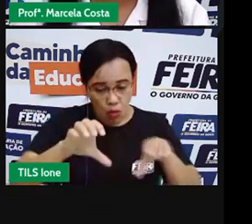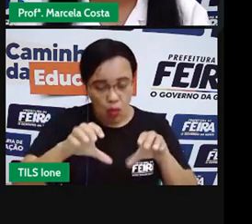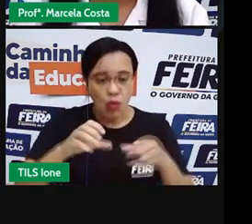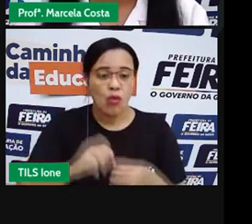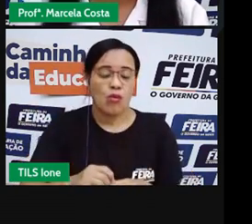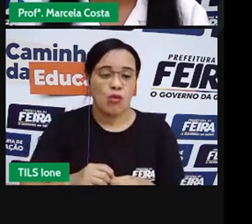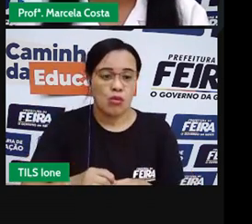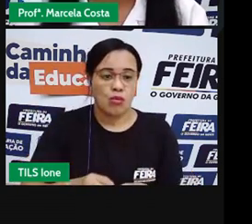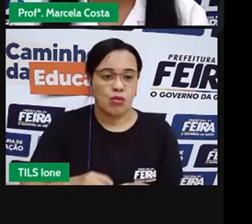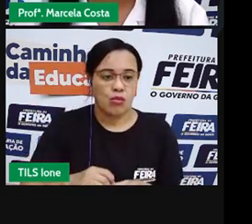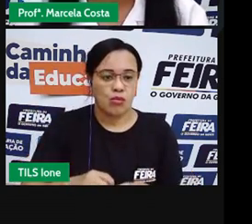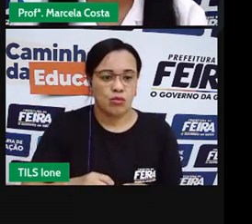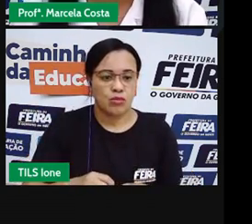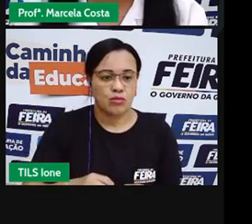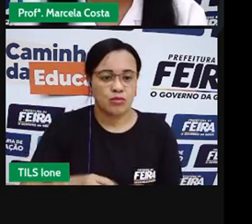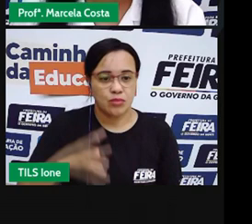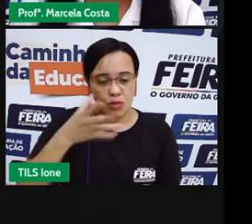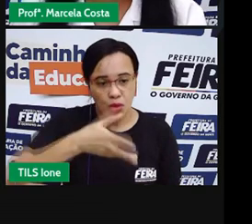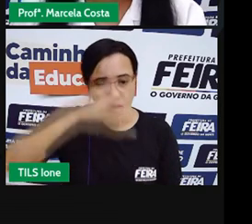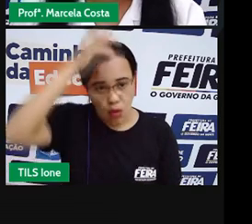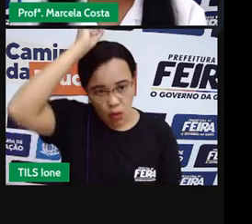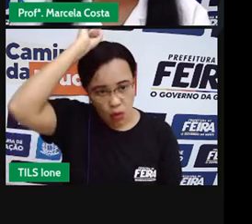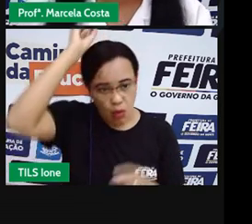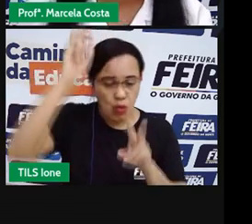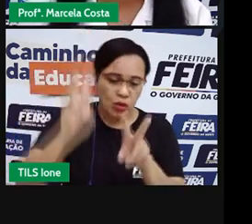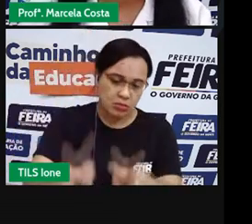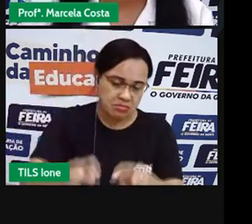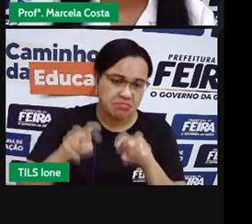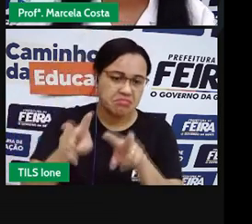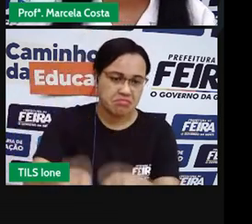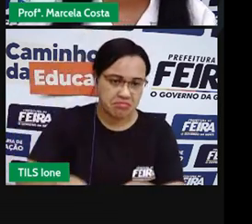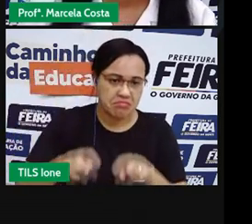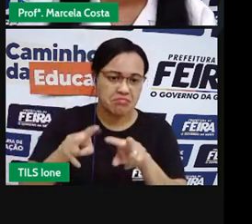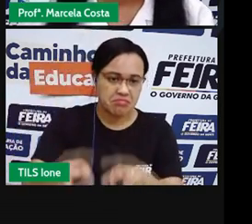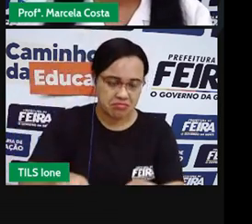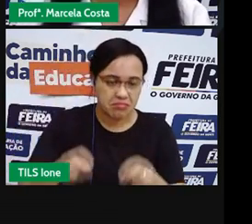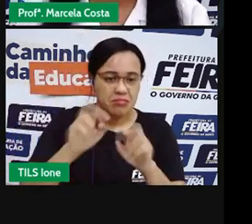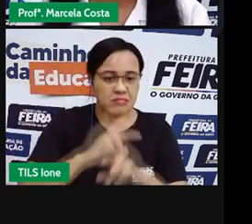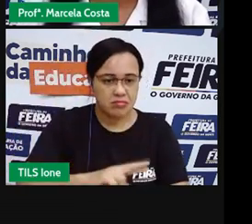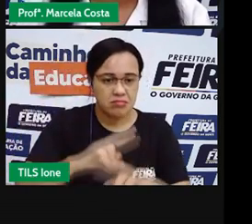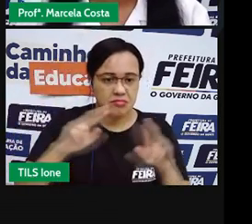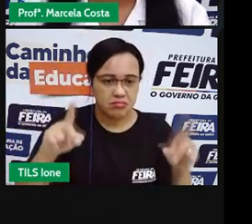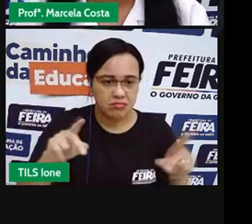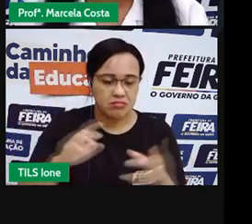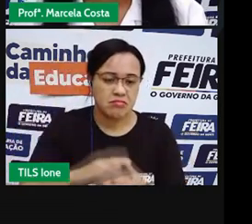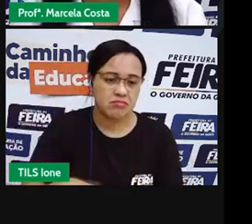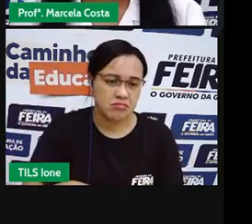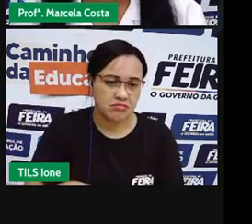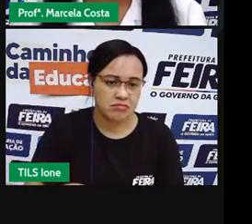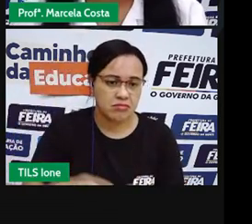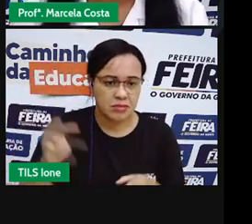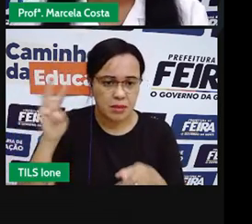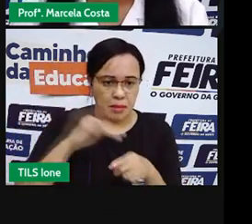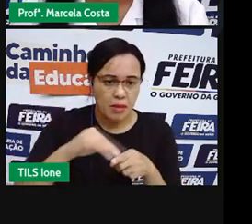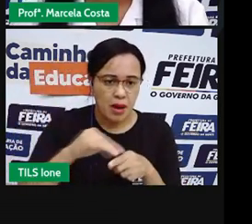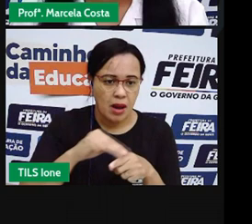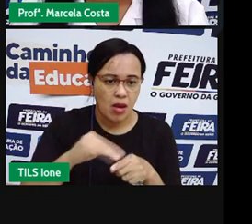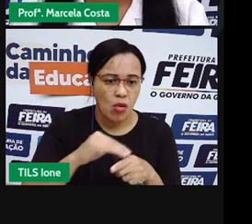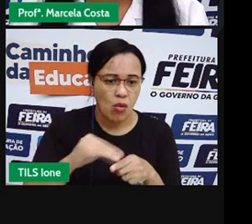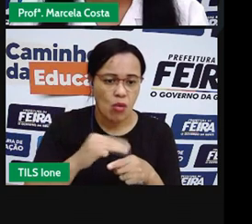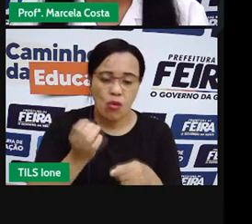que ainda tem algumas outras variações de coloração, além de marrom, ainda vai ter uma cor mais,